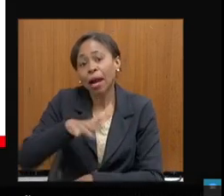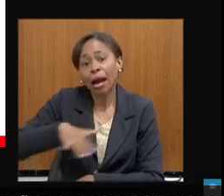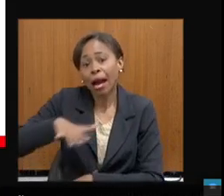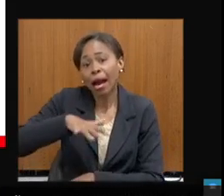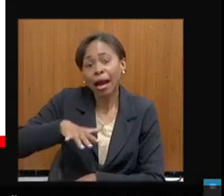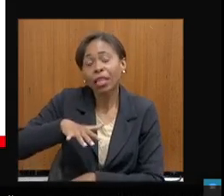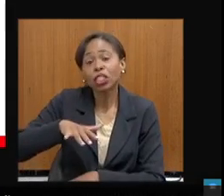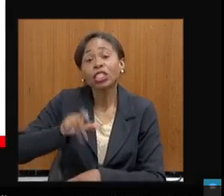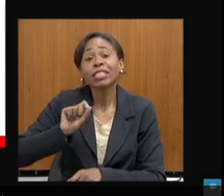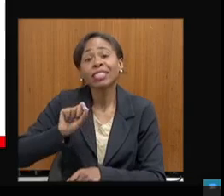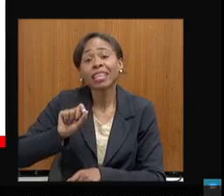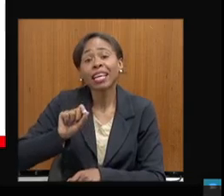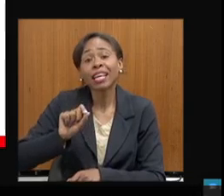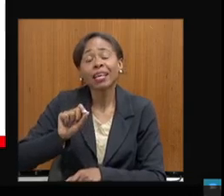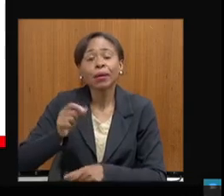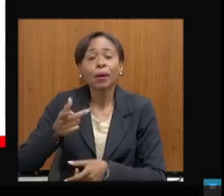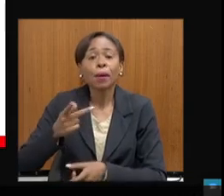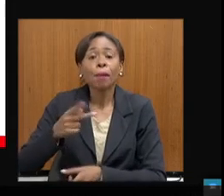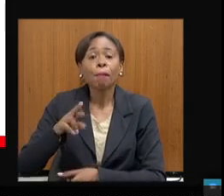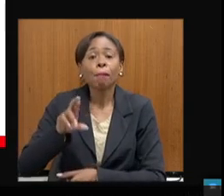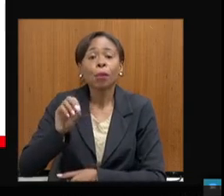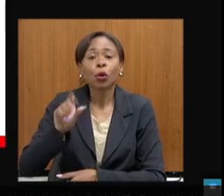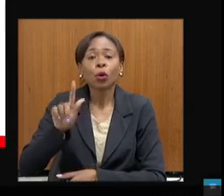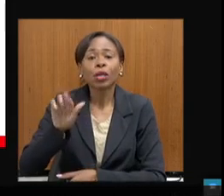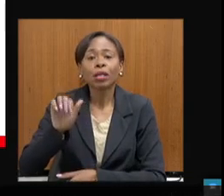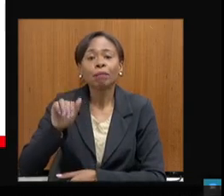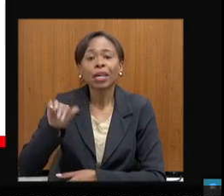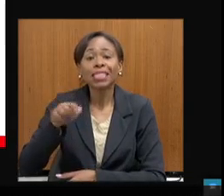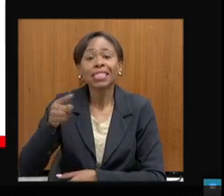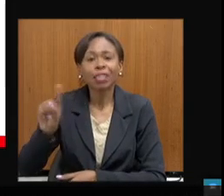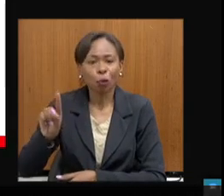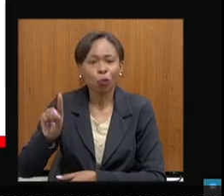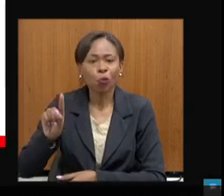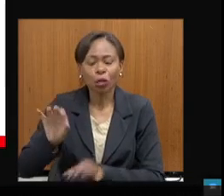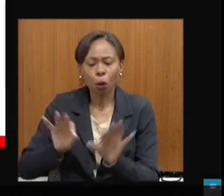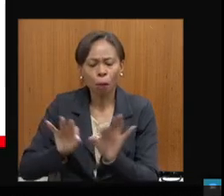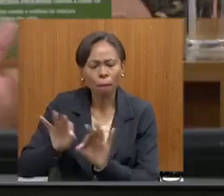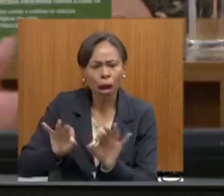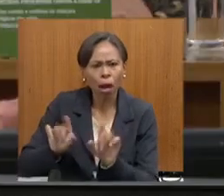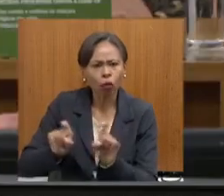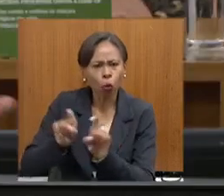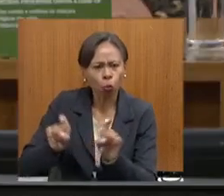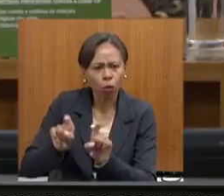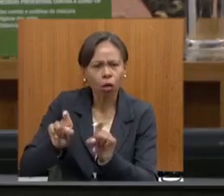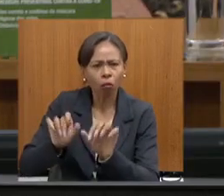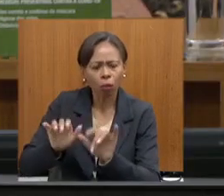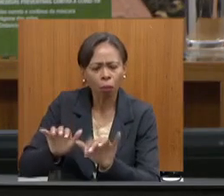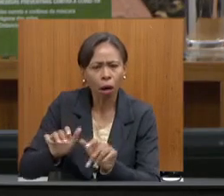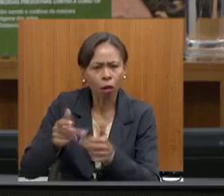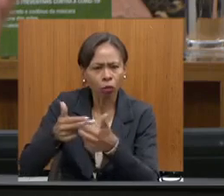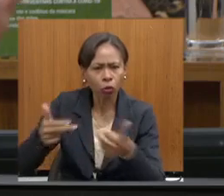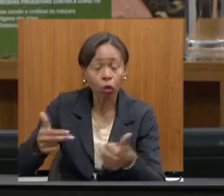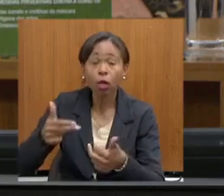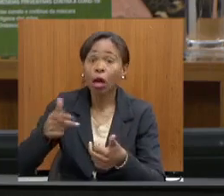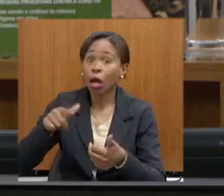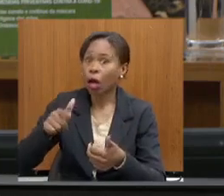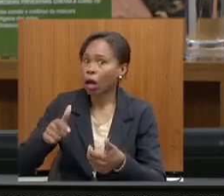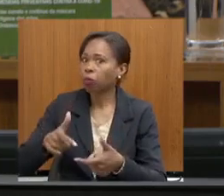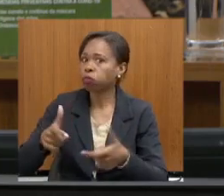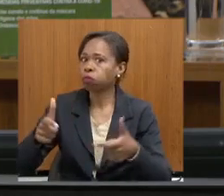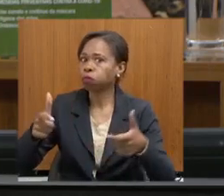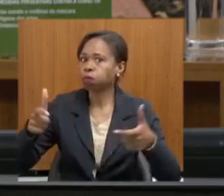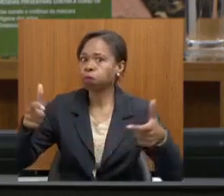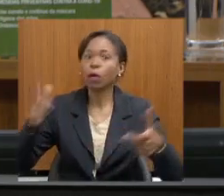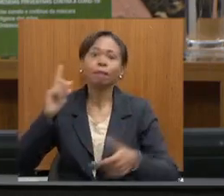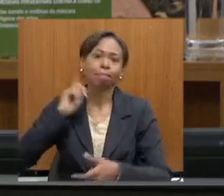que é uma grande demanda de mercado mundial tem e falar Mineiro mas e apequenar muito